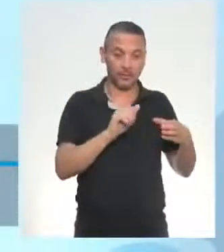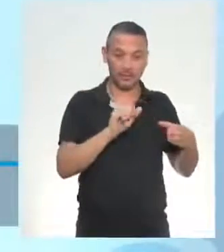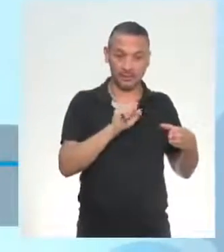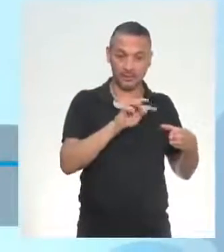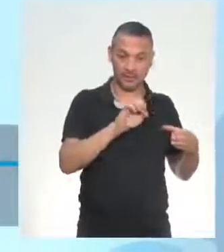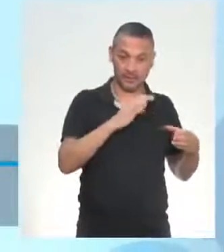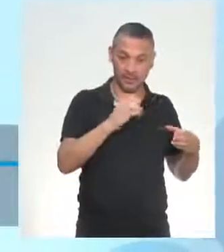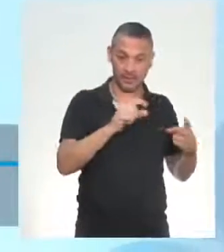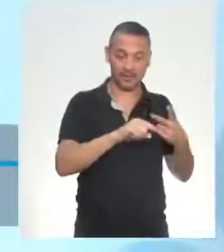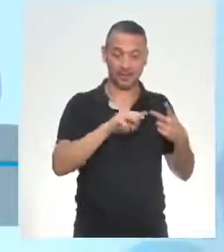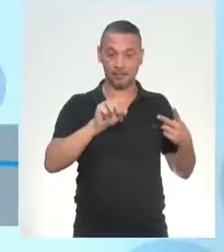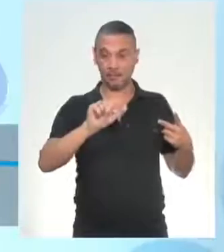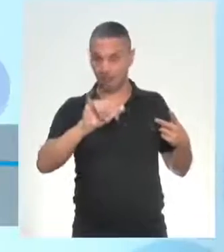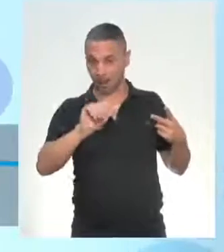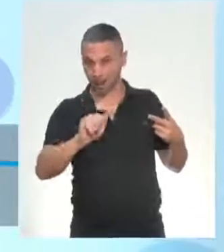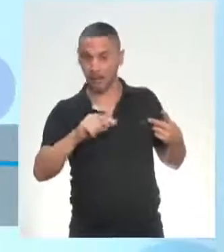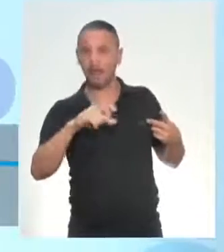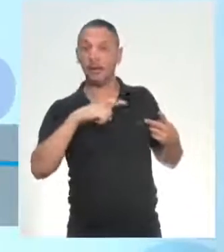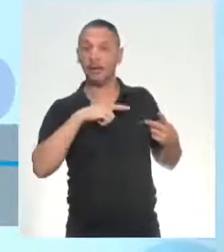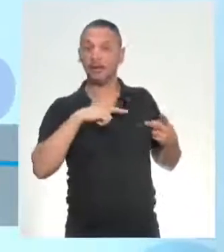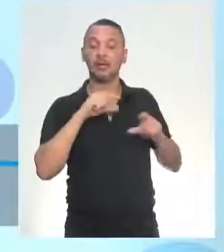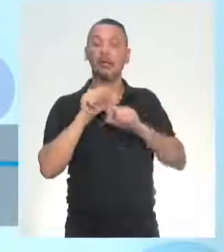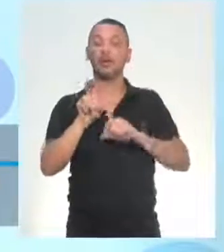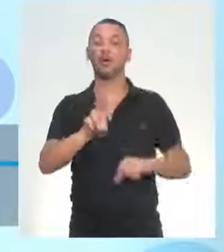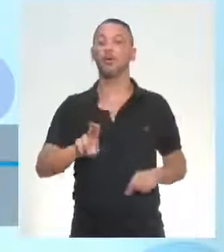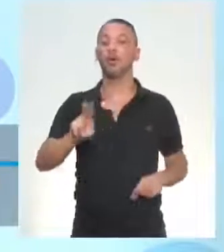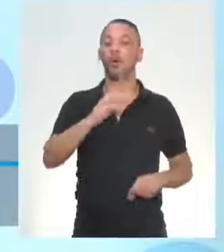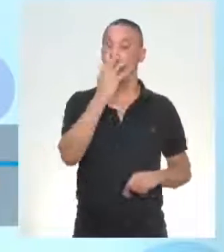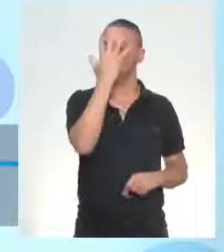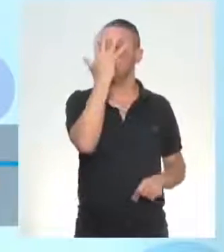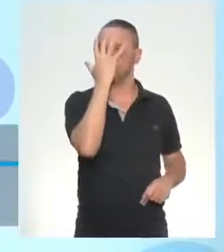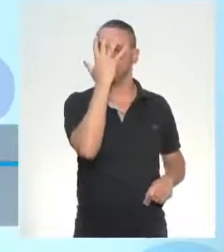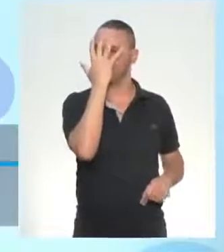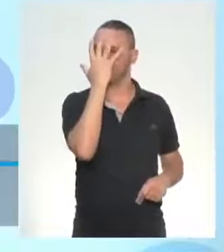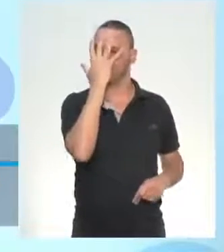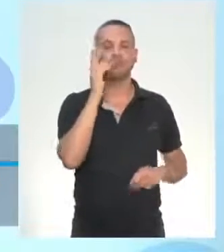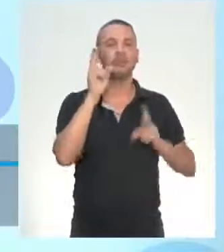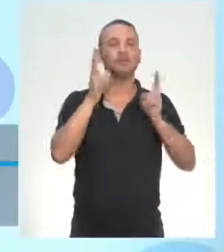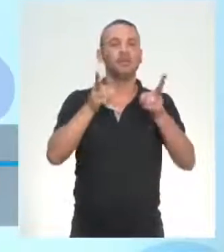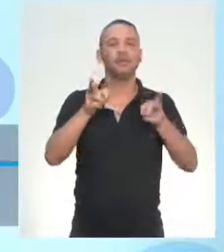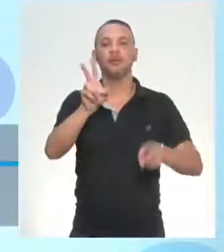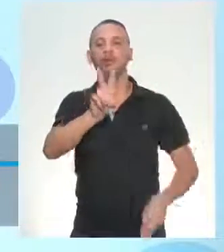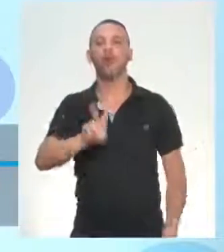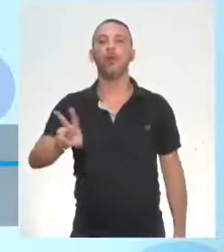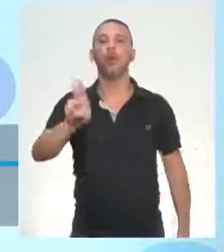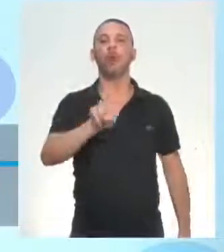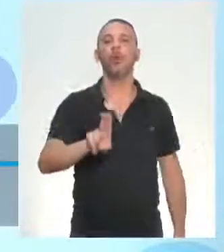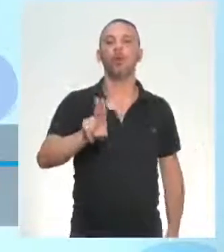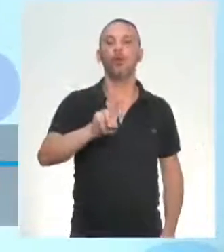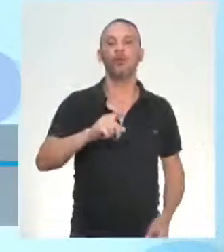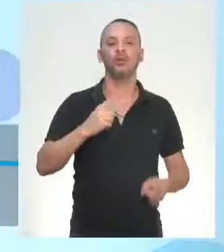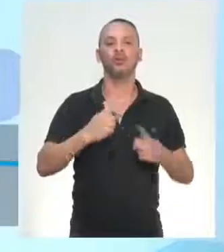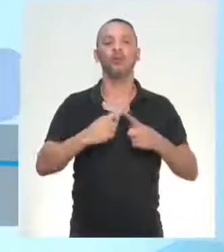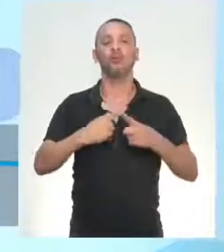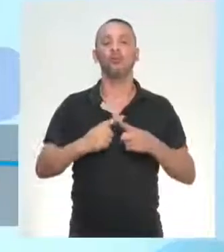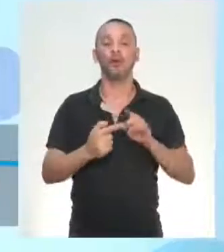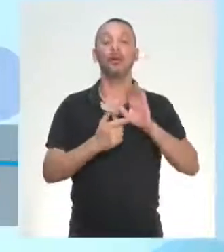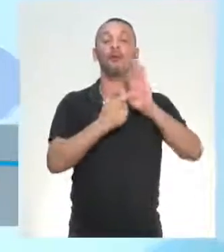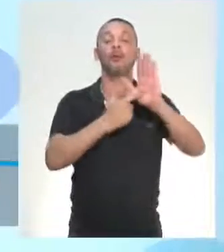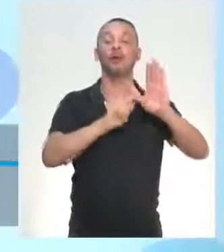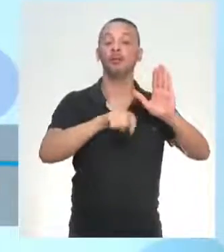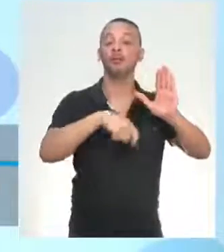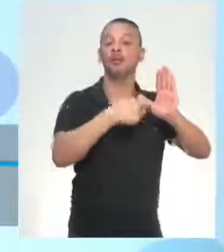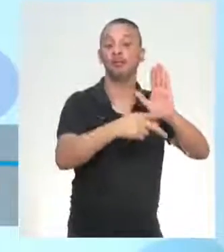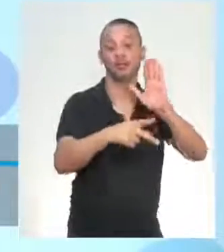e incas, eles tinham o uso da máscara como um grande símbolo